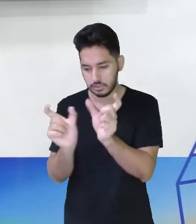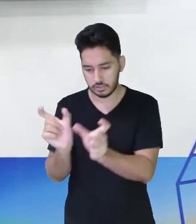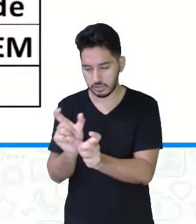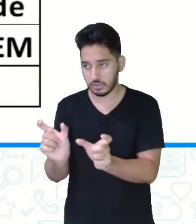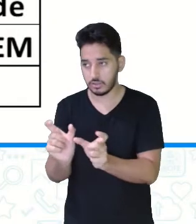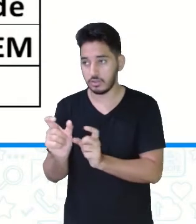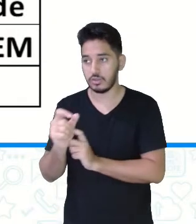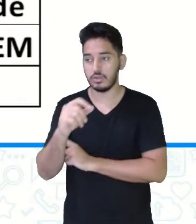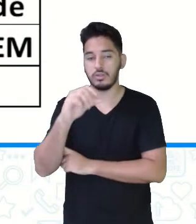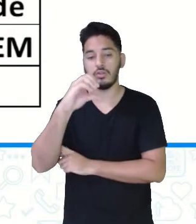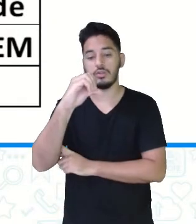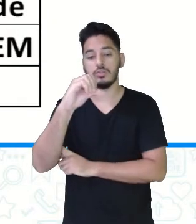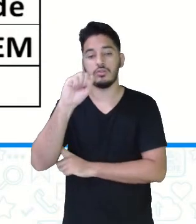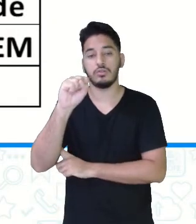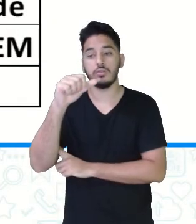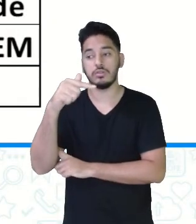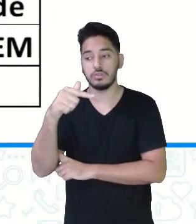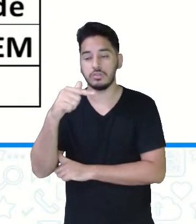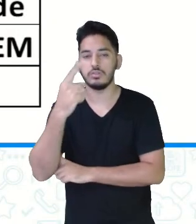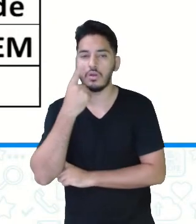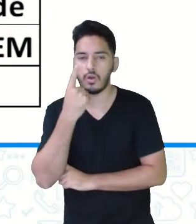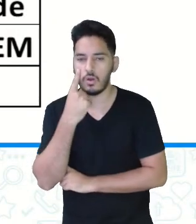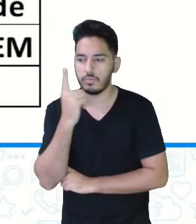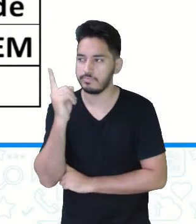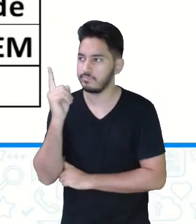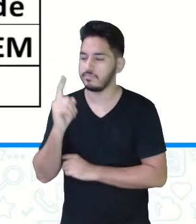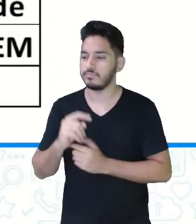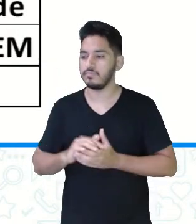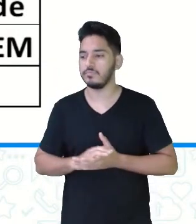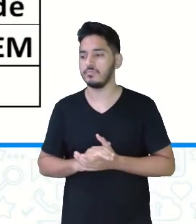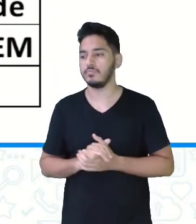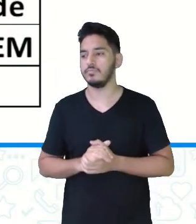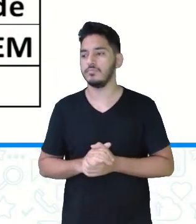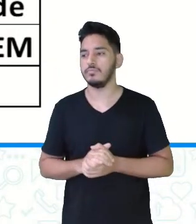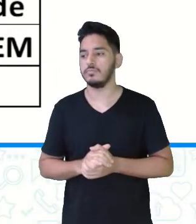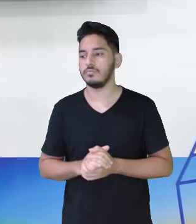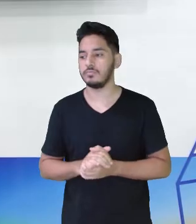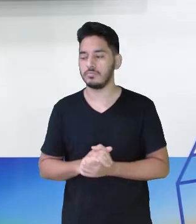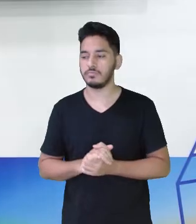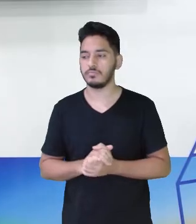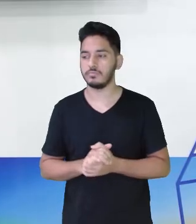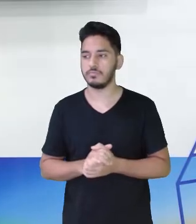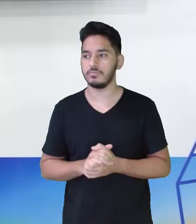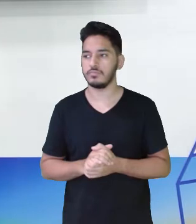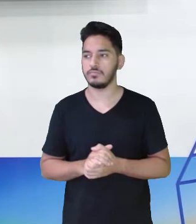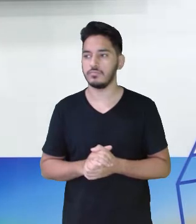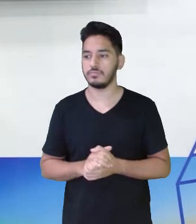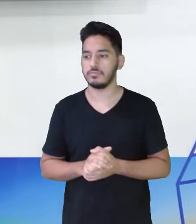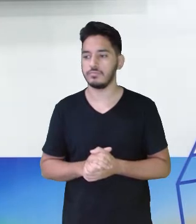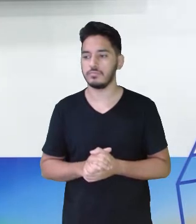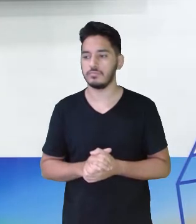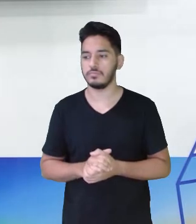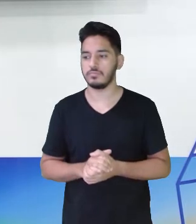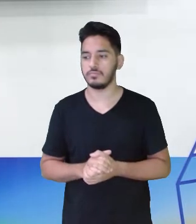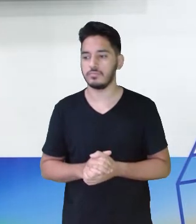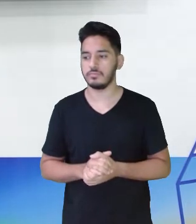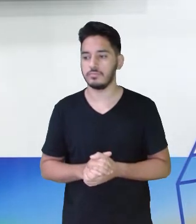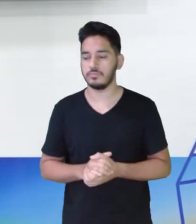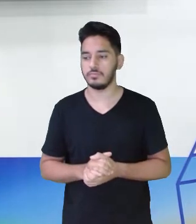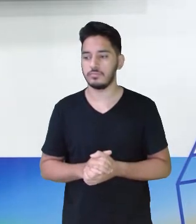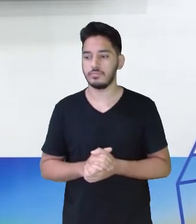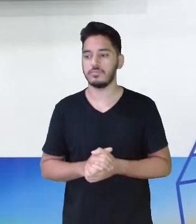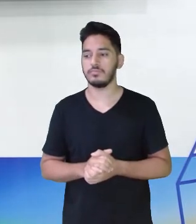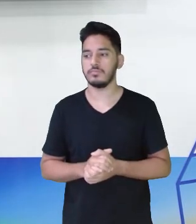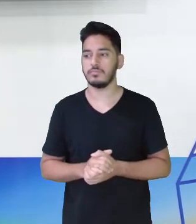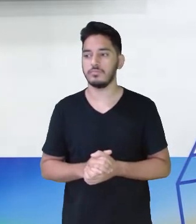987. Eu vou fazer aqui na mesa. Olha, Eu tenho 987, então não vou